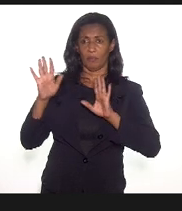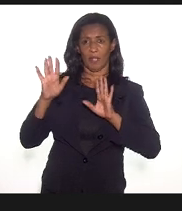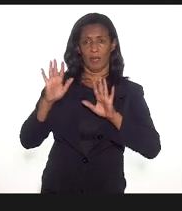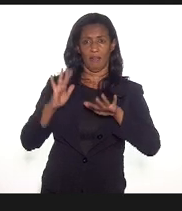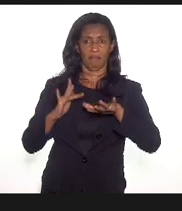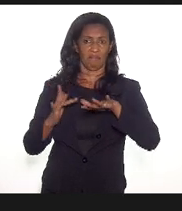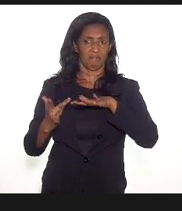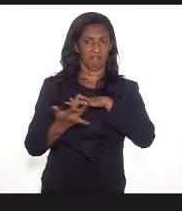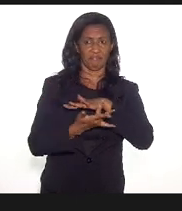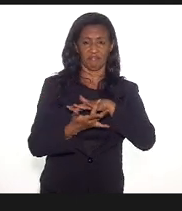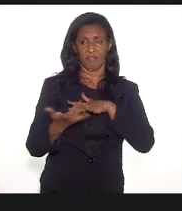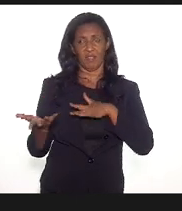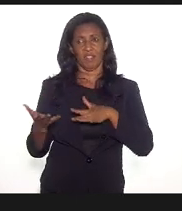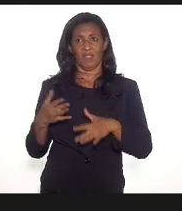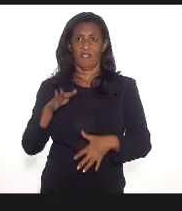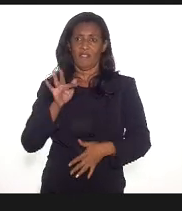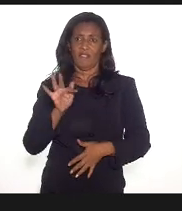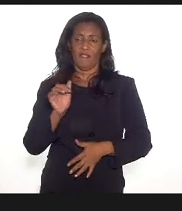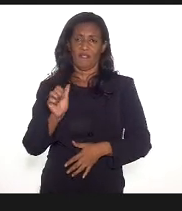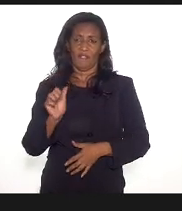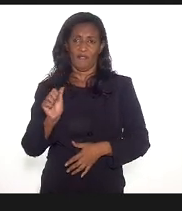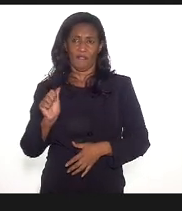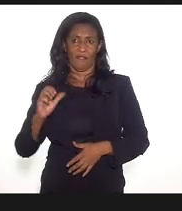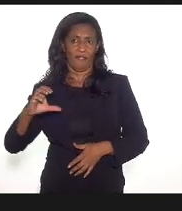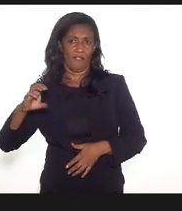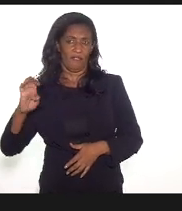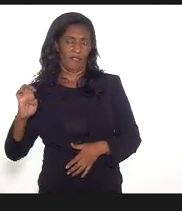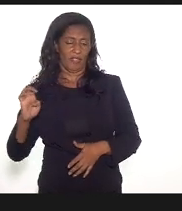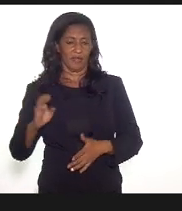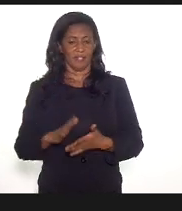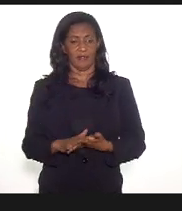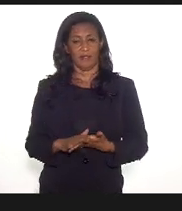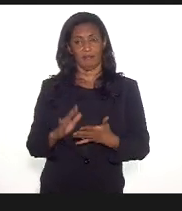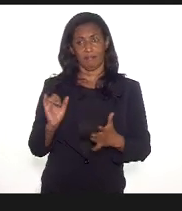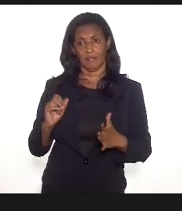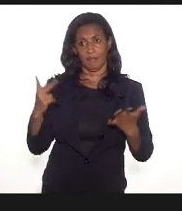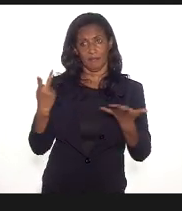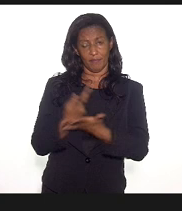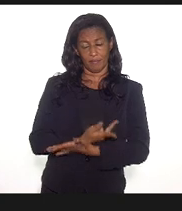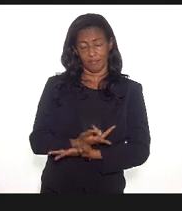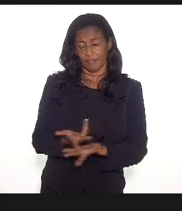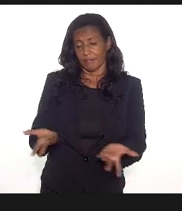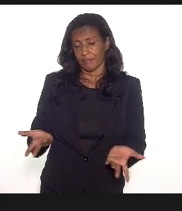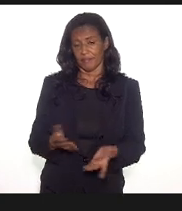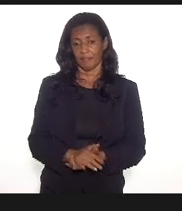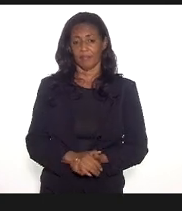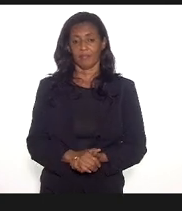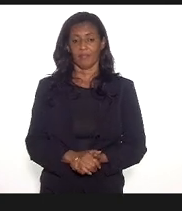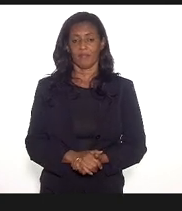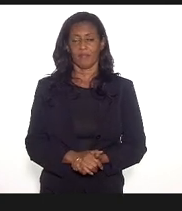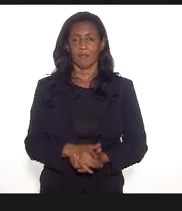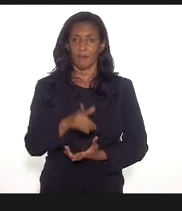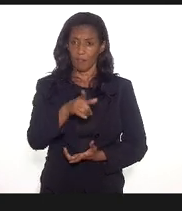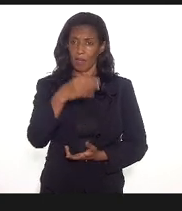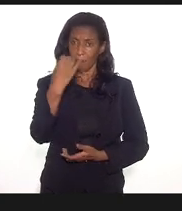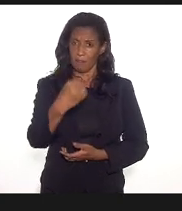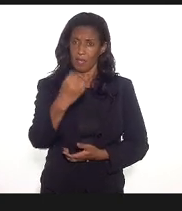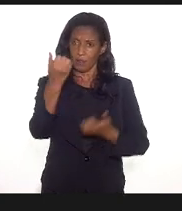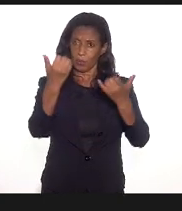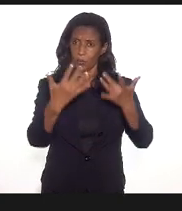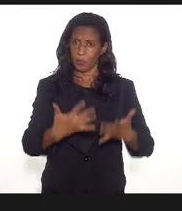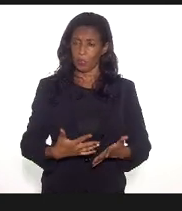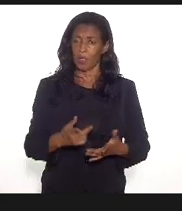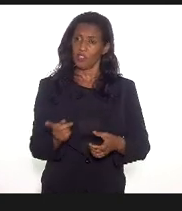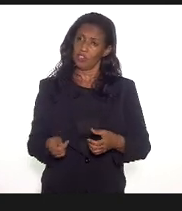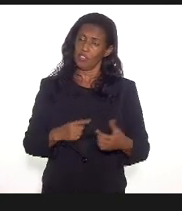seja fake news. E, se for verídico, é recorrer aos mecanismos que Vossa Excelência bem colocou aí. A gente